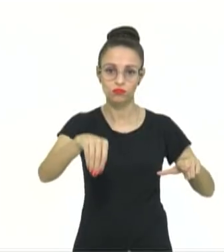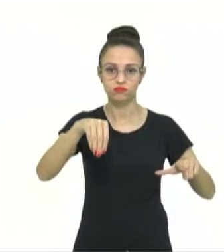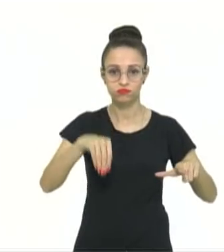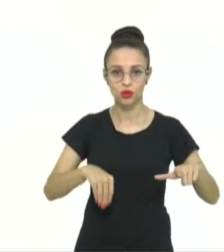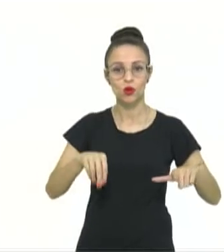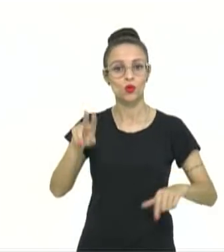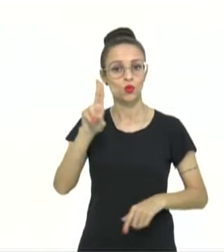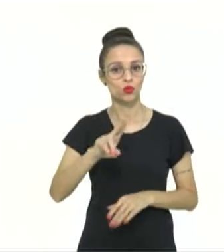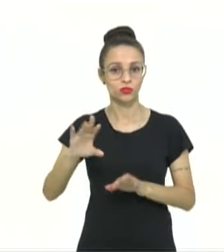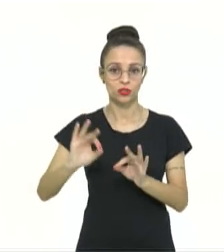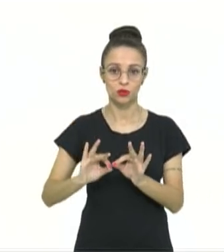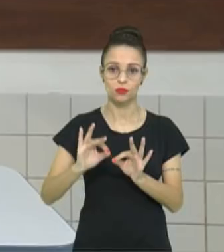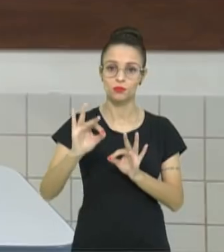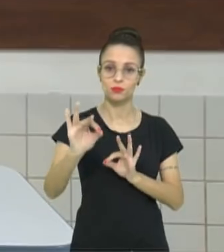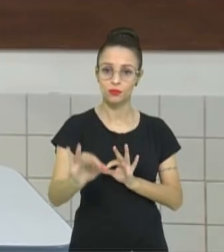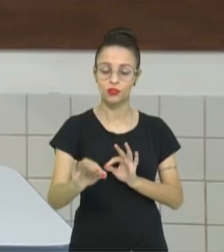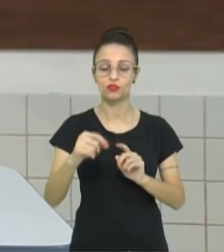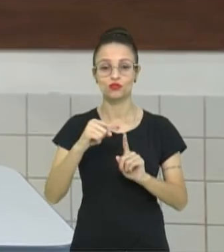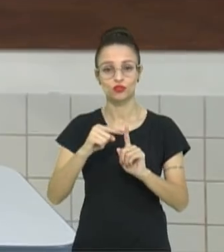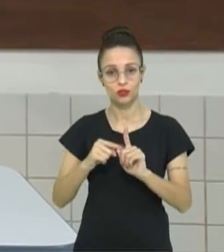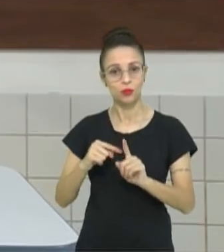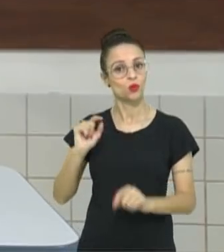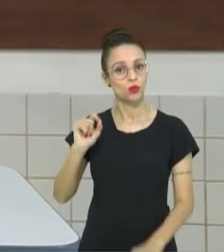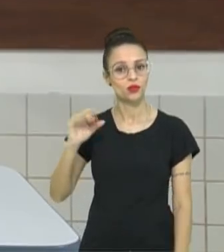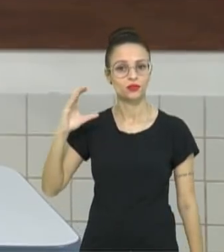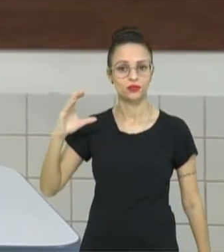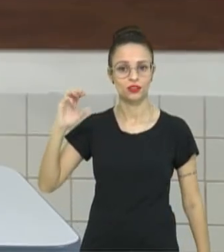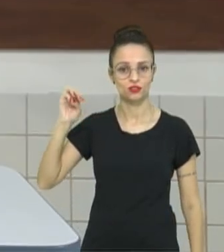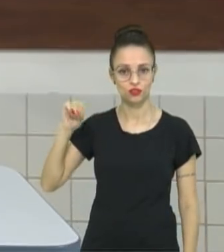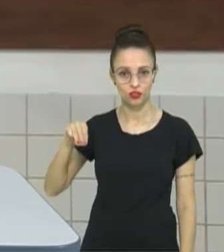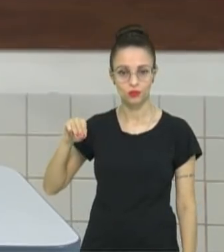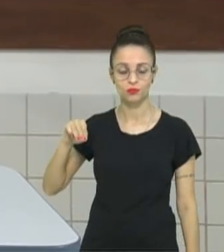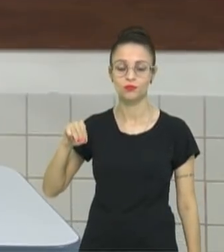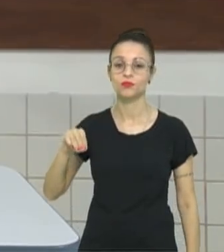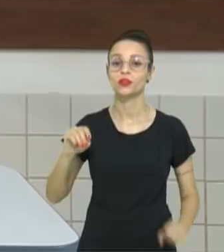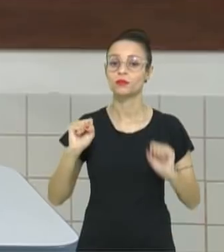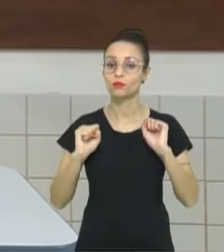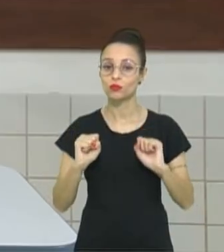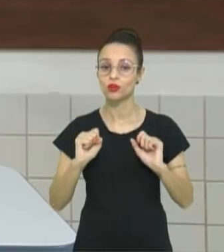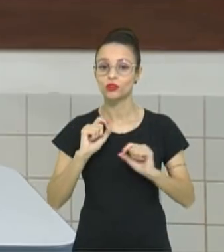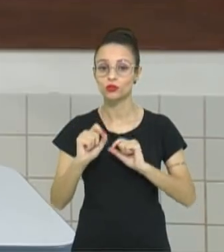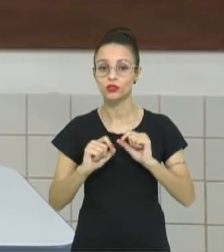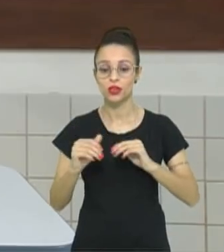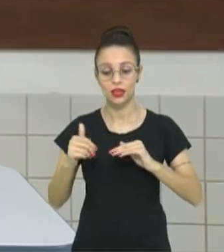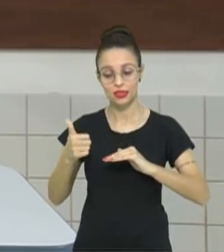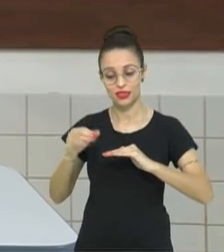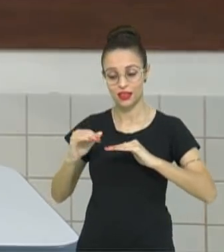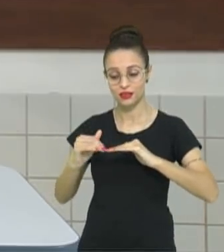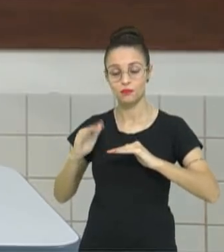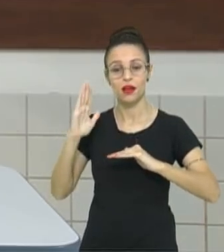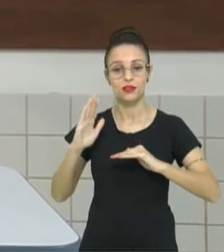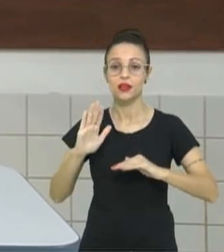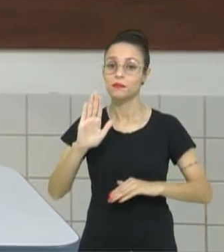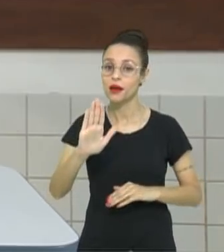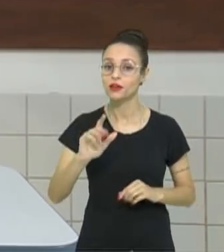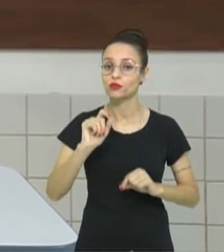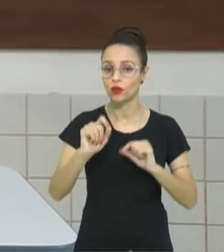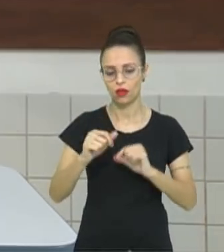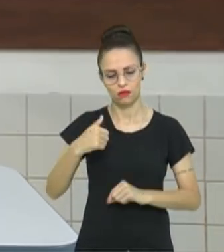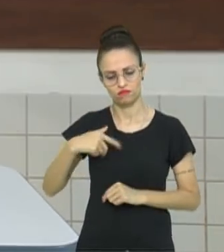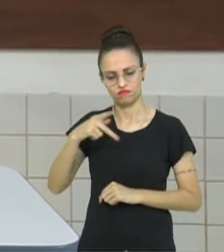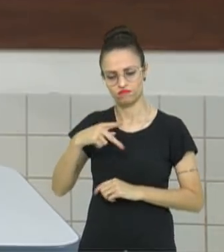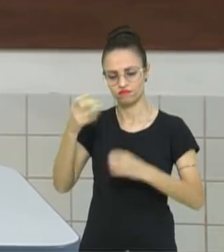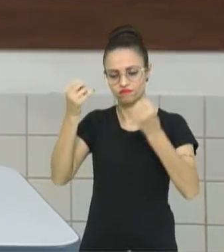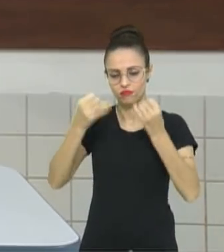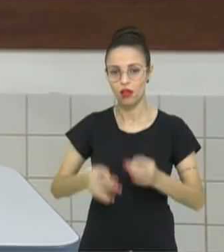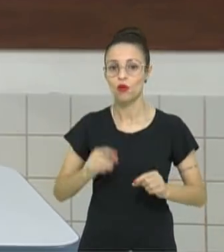de unidade, né, que nós usamos o centímetro, que poderia ser a partir de 10 centímetros. Mas como a prof falou,